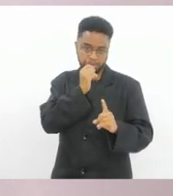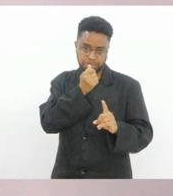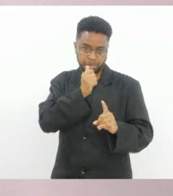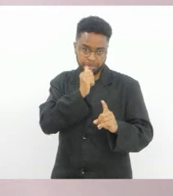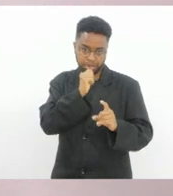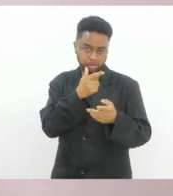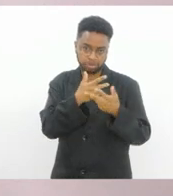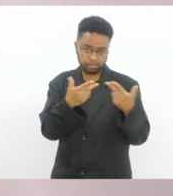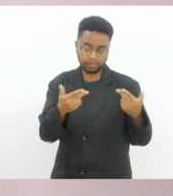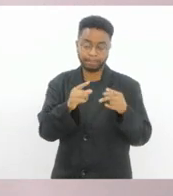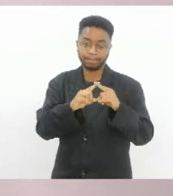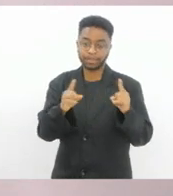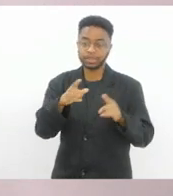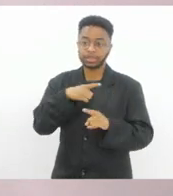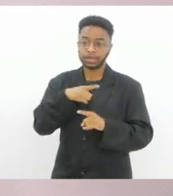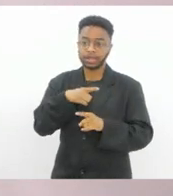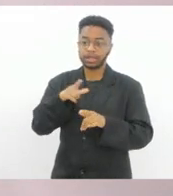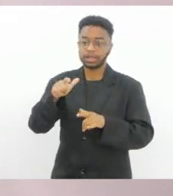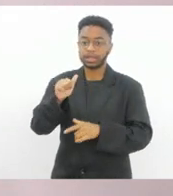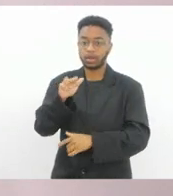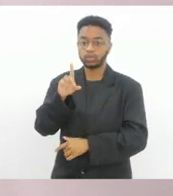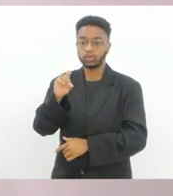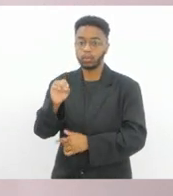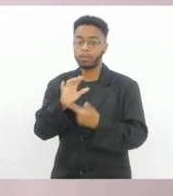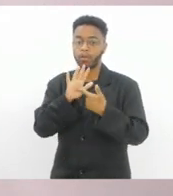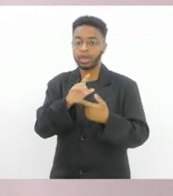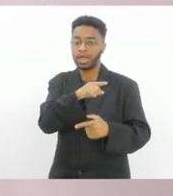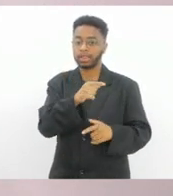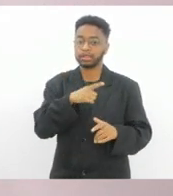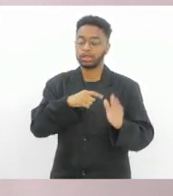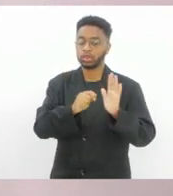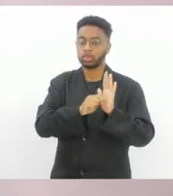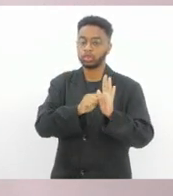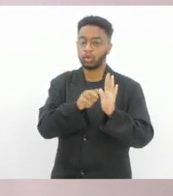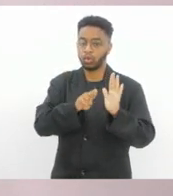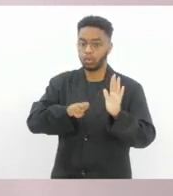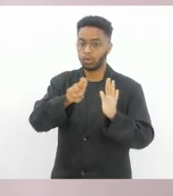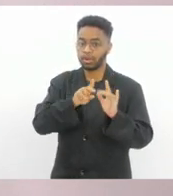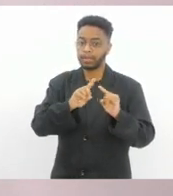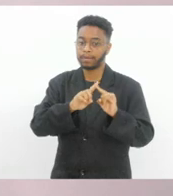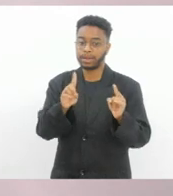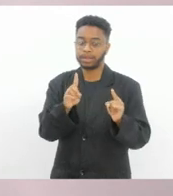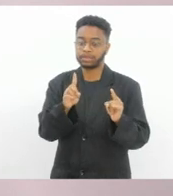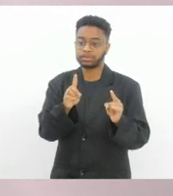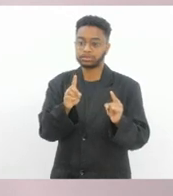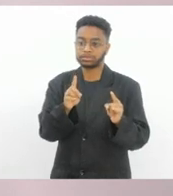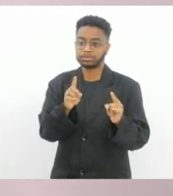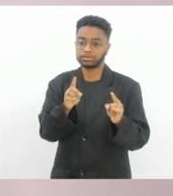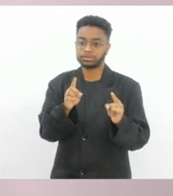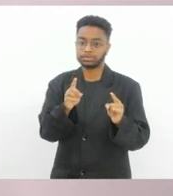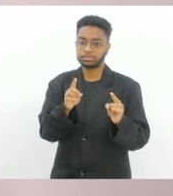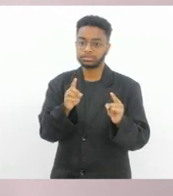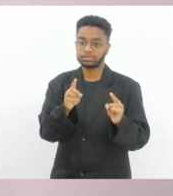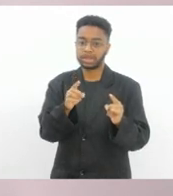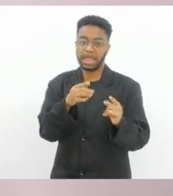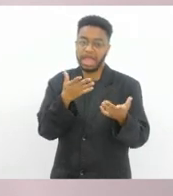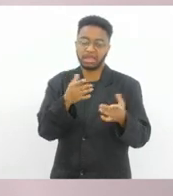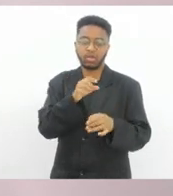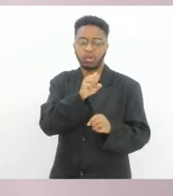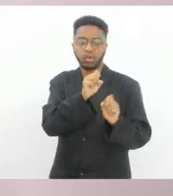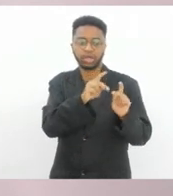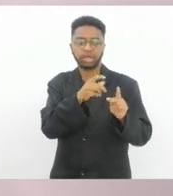um dos laudos dizia que ela estava drogada, como se fosse algo que já